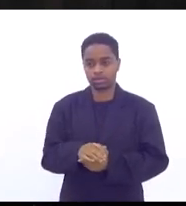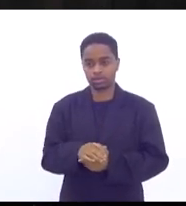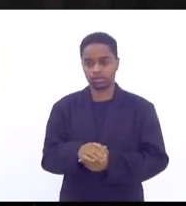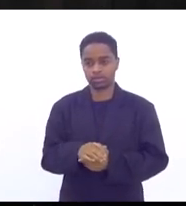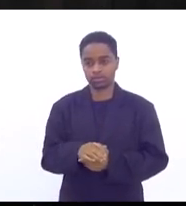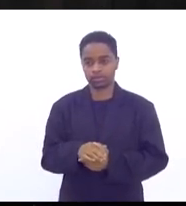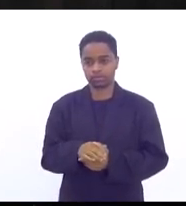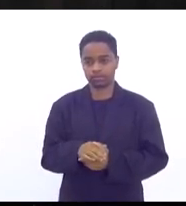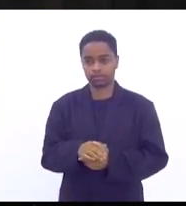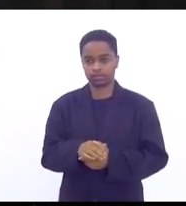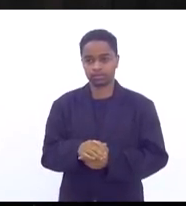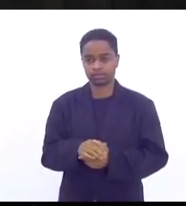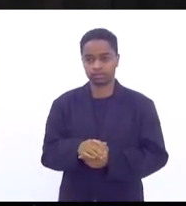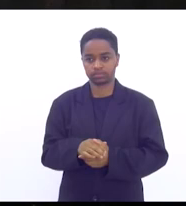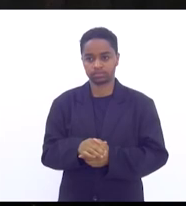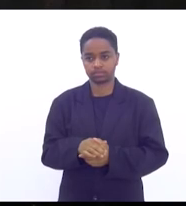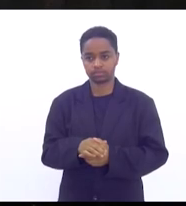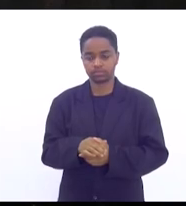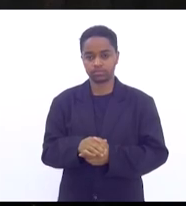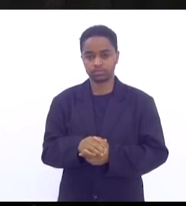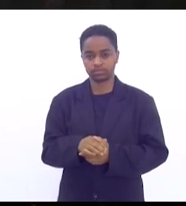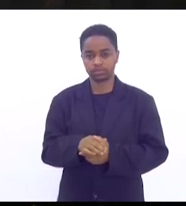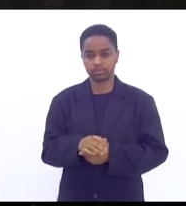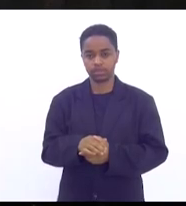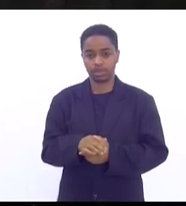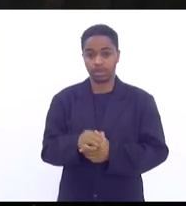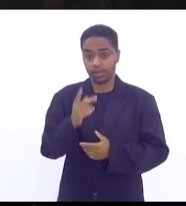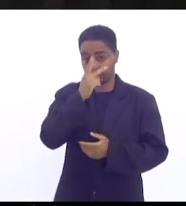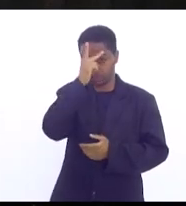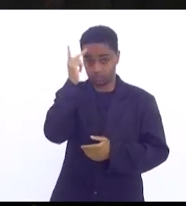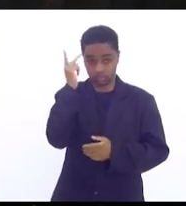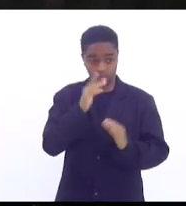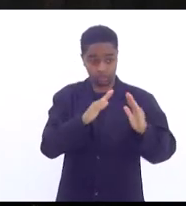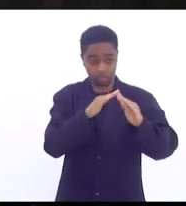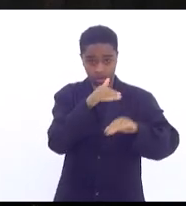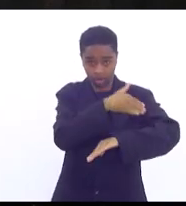das pessoas que moram nas ruas